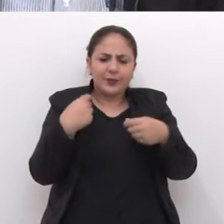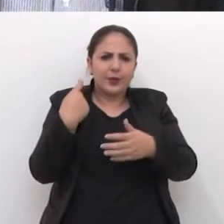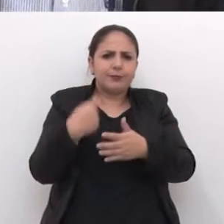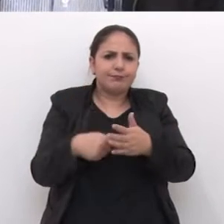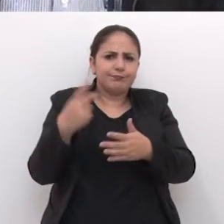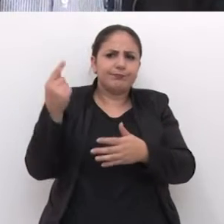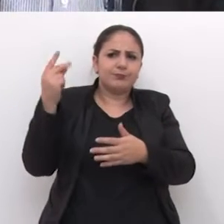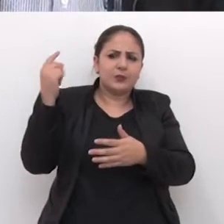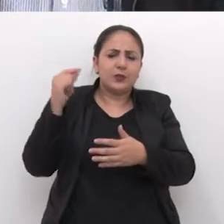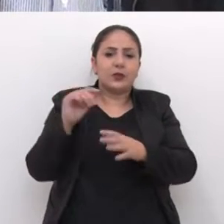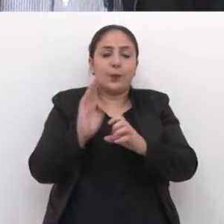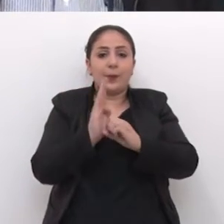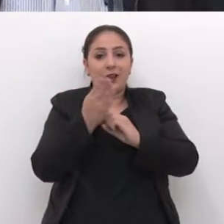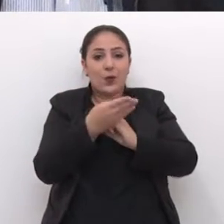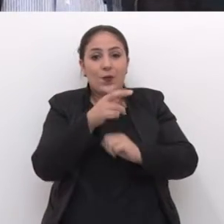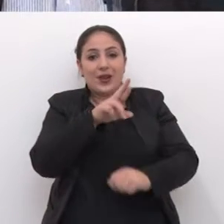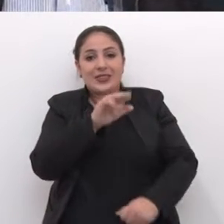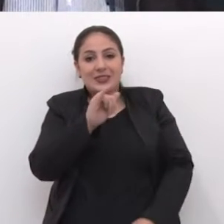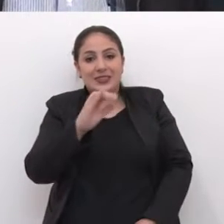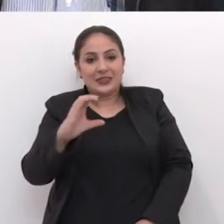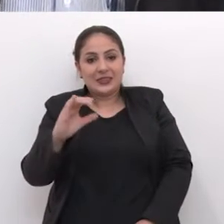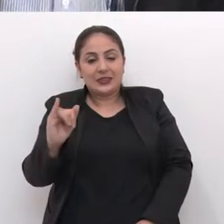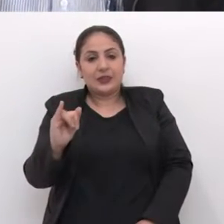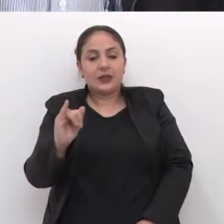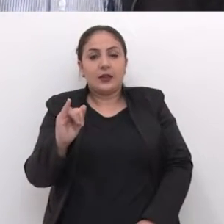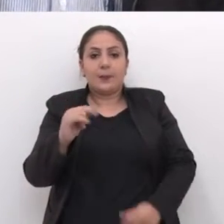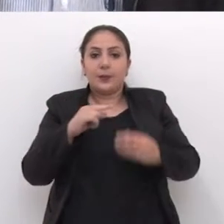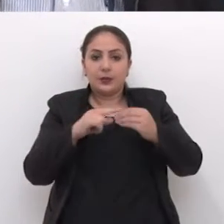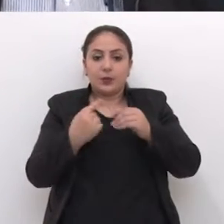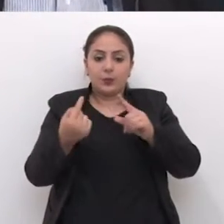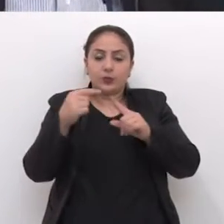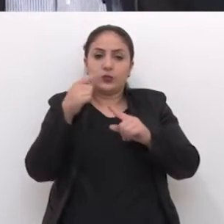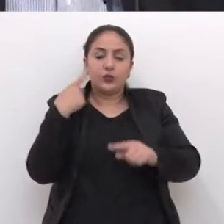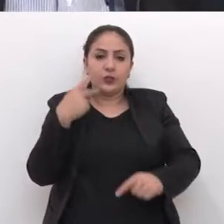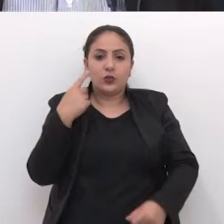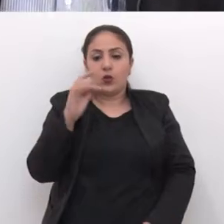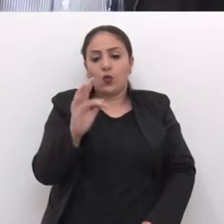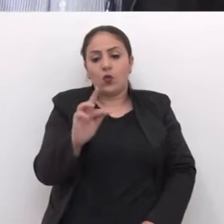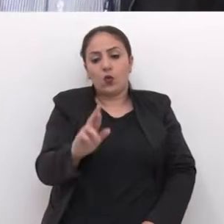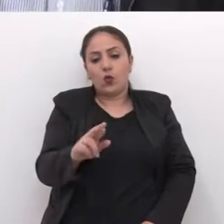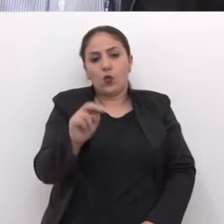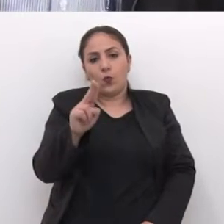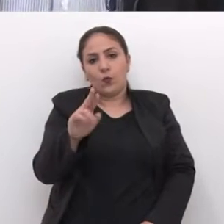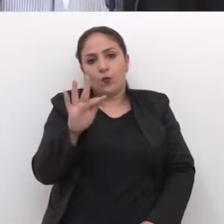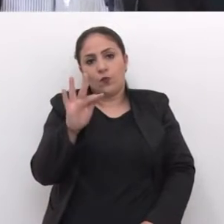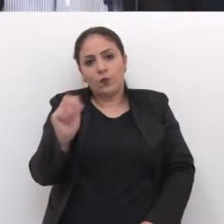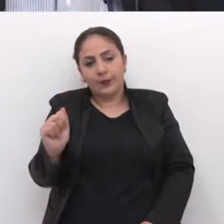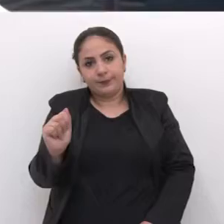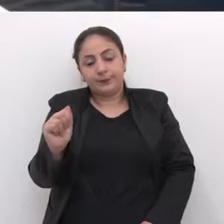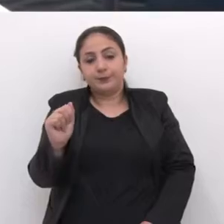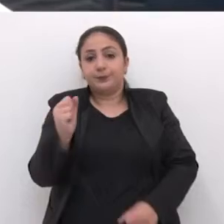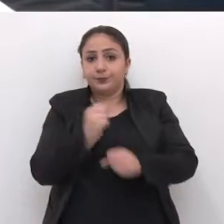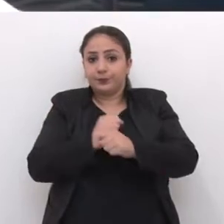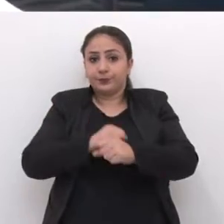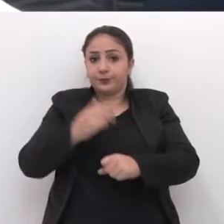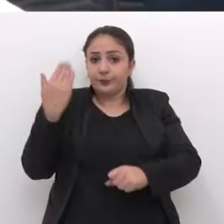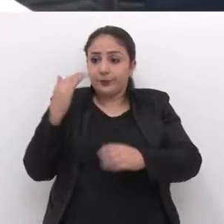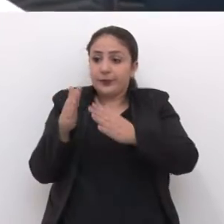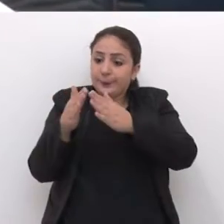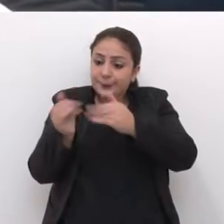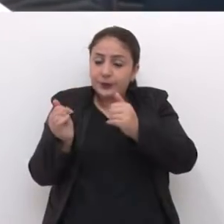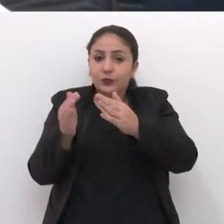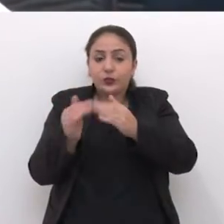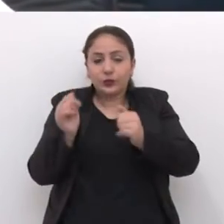Uma demanda antiga da Vila Rice é prioridade do progressista Cláudio Rufa Soldá. Desde o